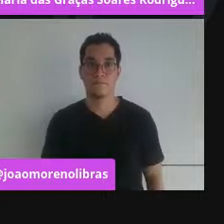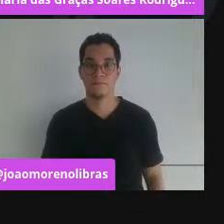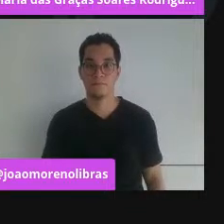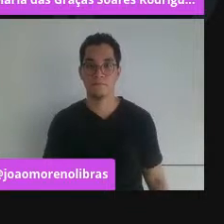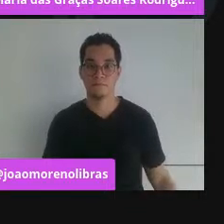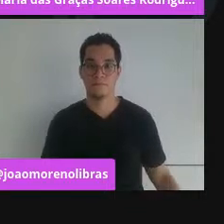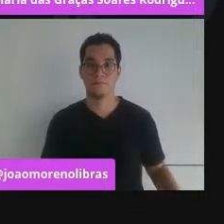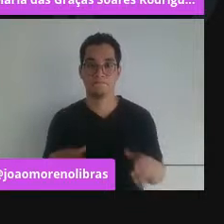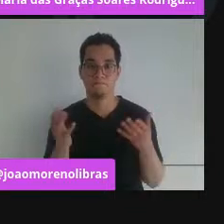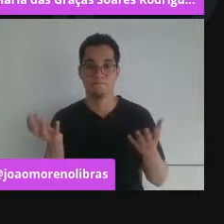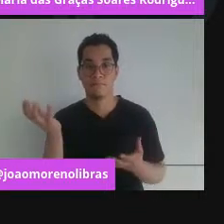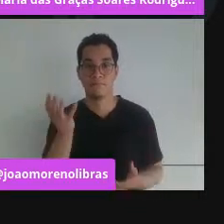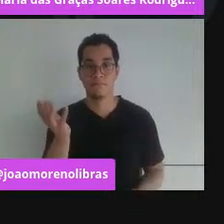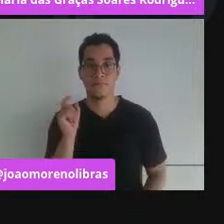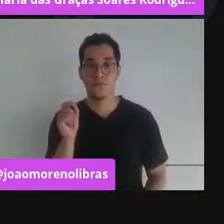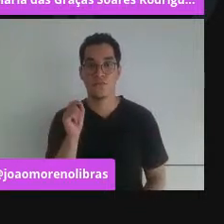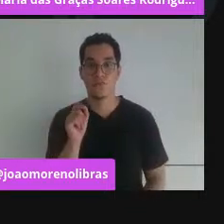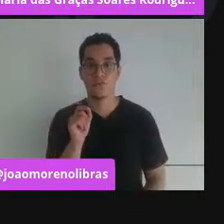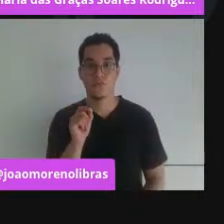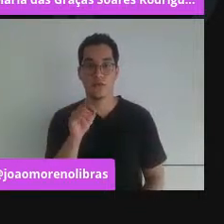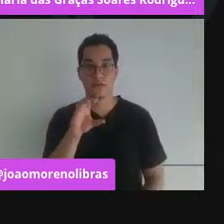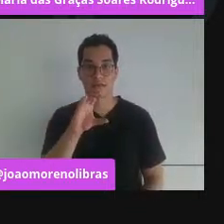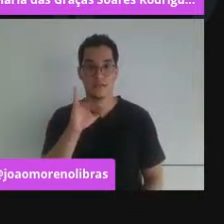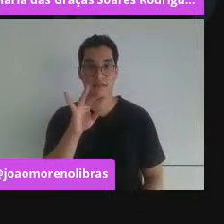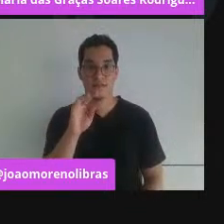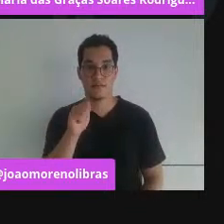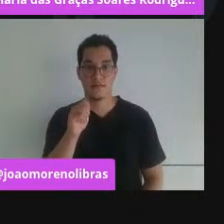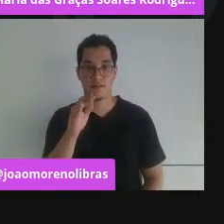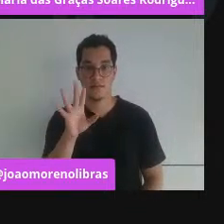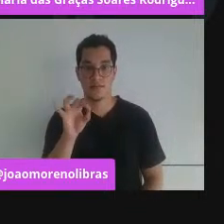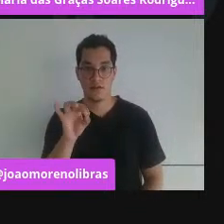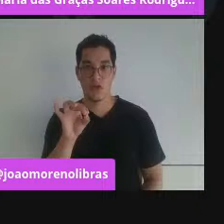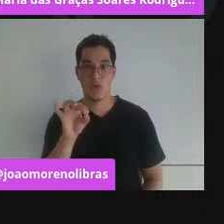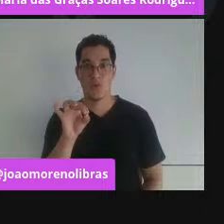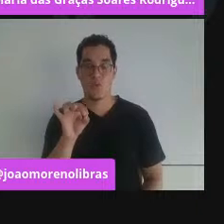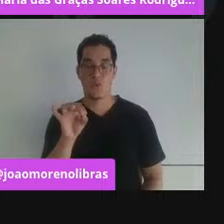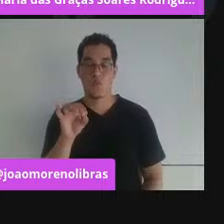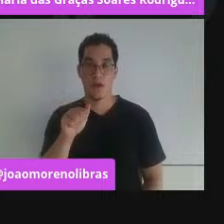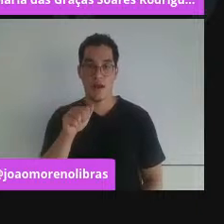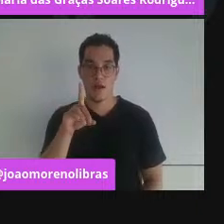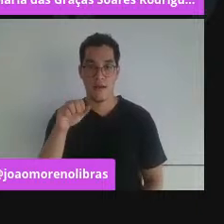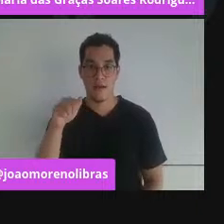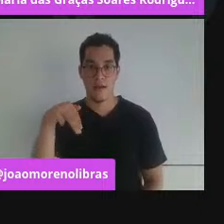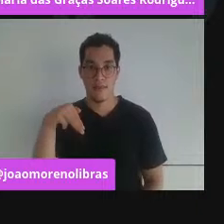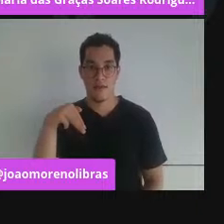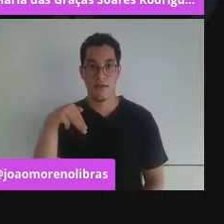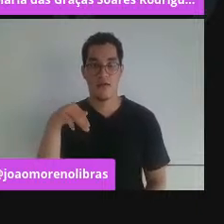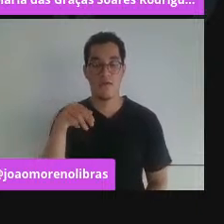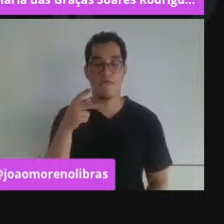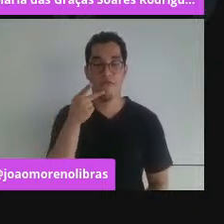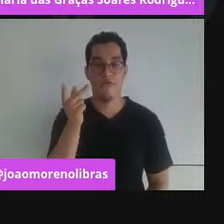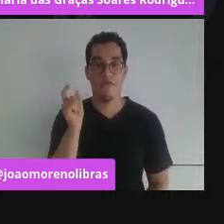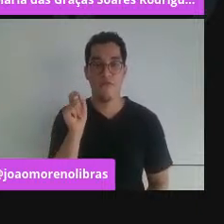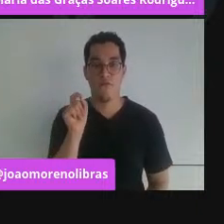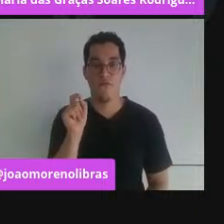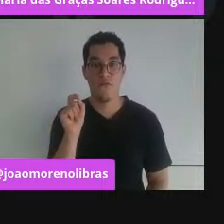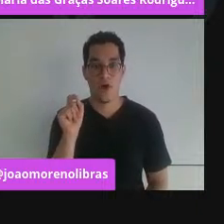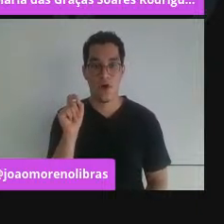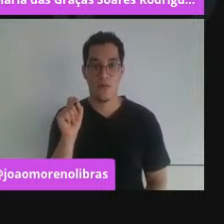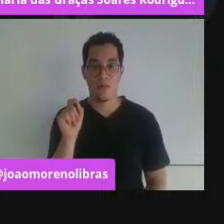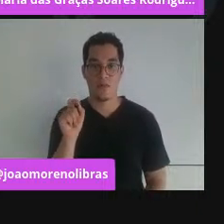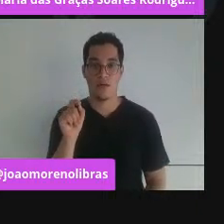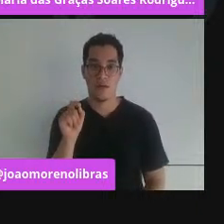Eu quero fazer uma citação de Adam, que é esse slide aqui anterior, achei, pronto. Adam diz assim, levar em